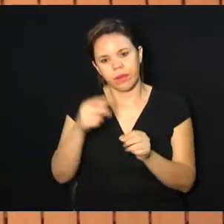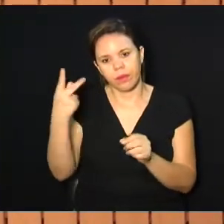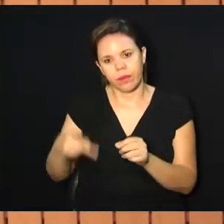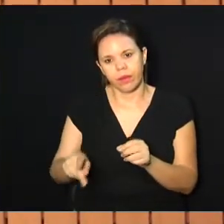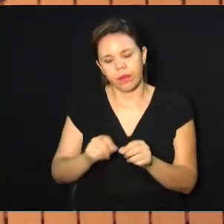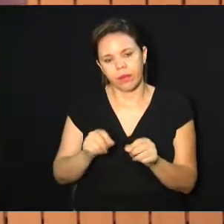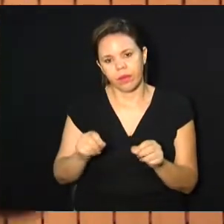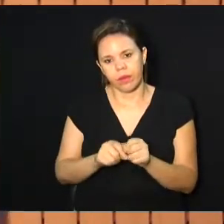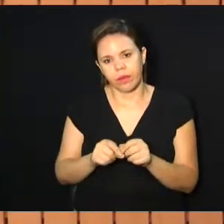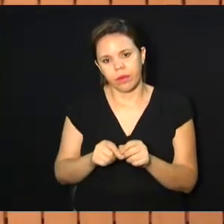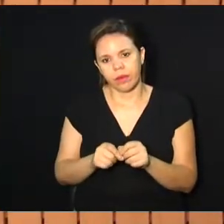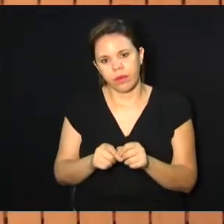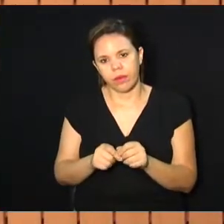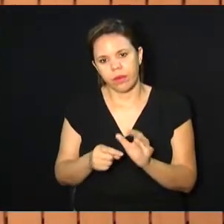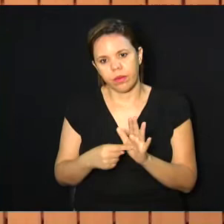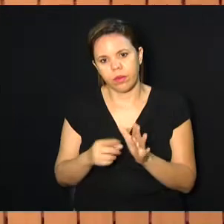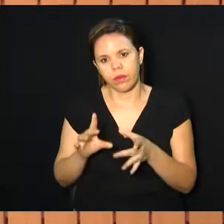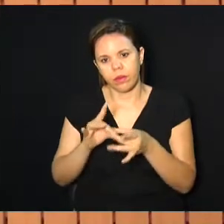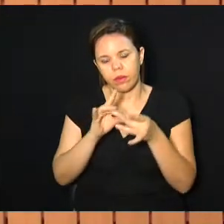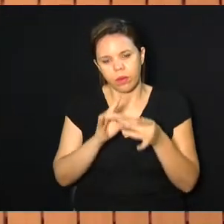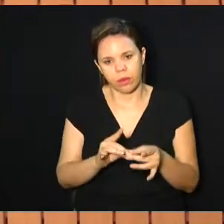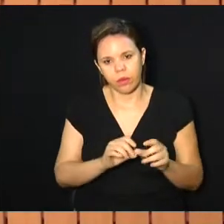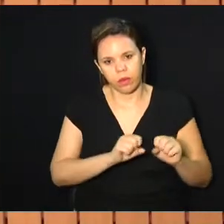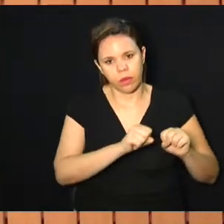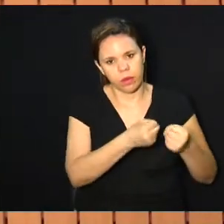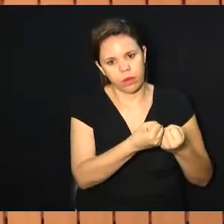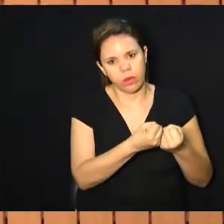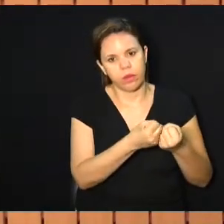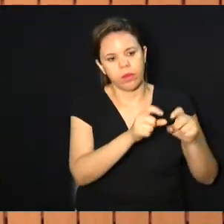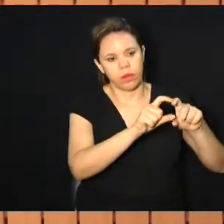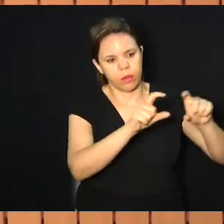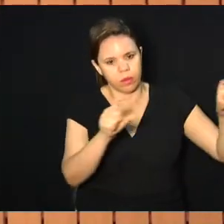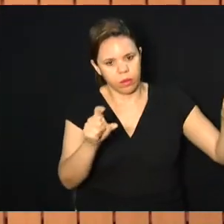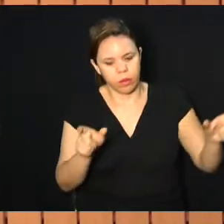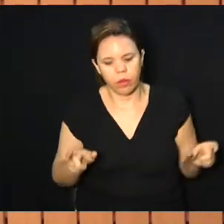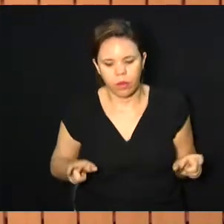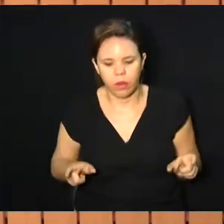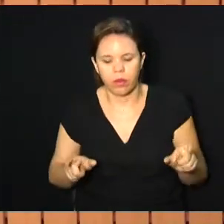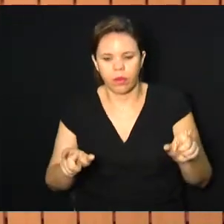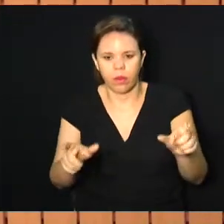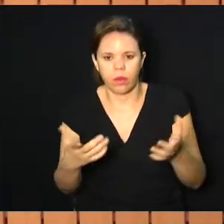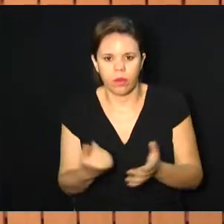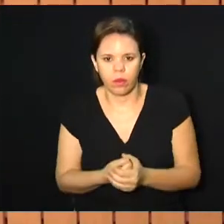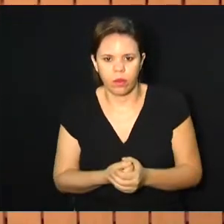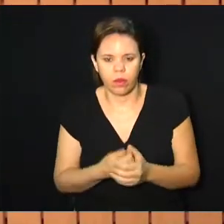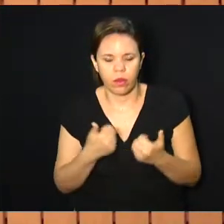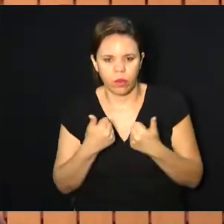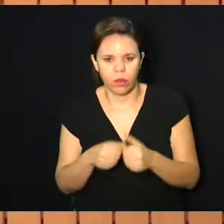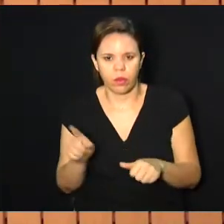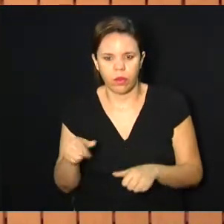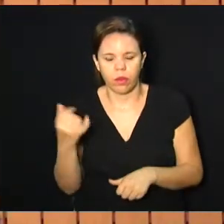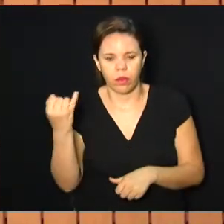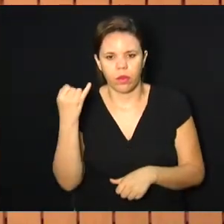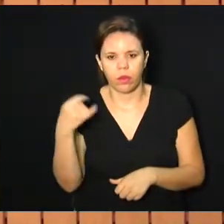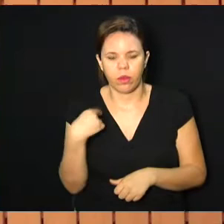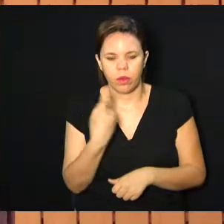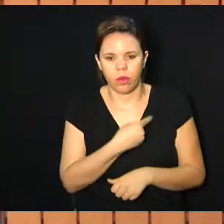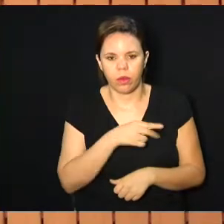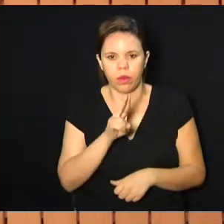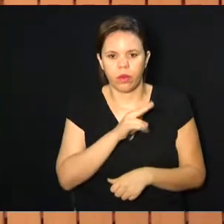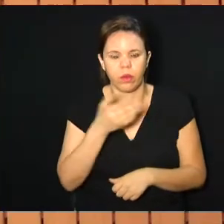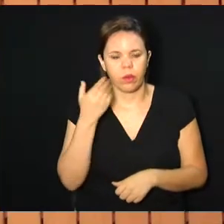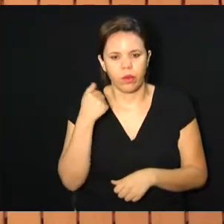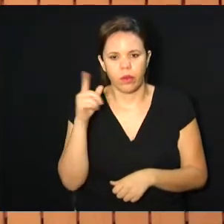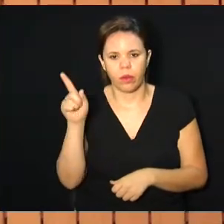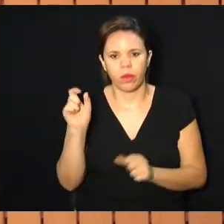bom apontar, são parceiros em outras questões, né? Eles defendem faixa exclusiva de ônibus, corredor de ônibus, que para eles também é importante, então é importante a gente usar o